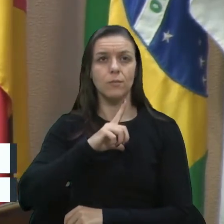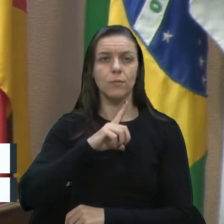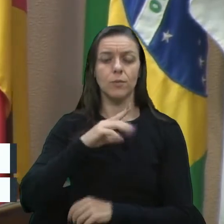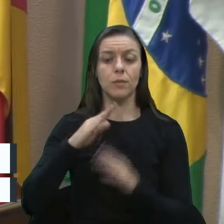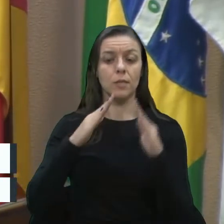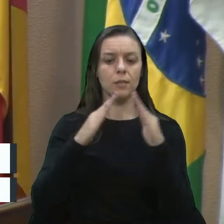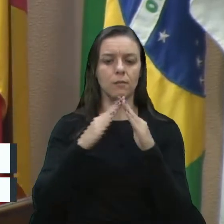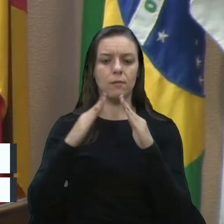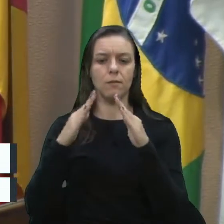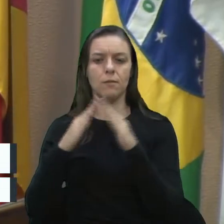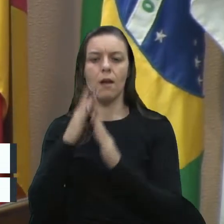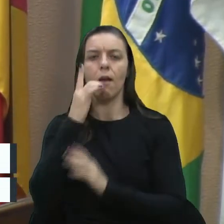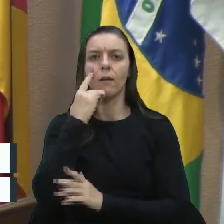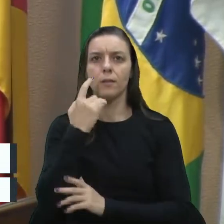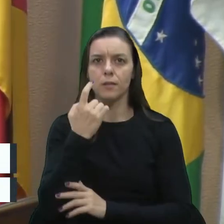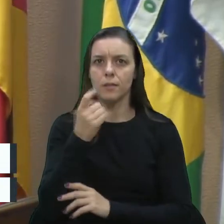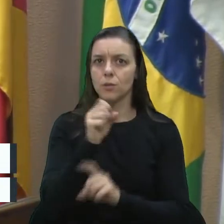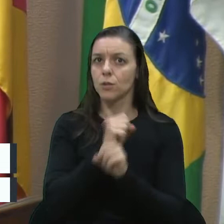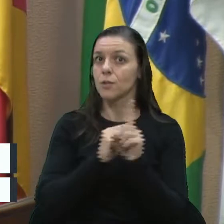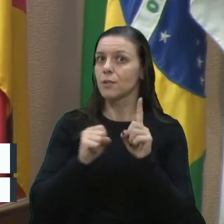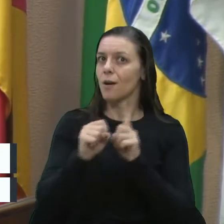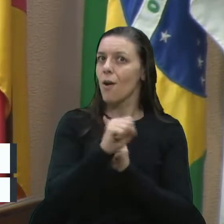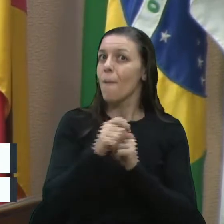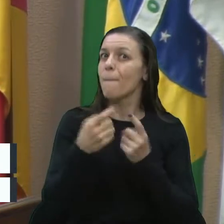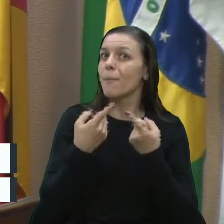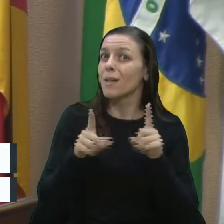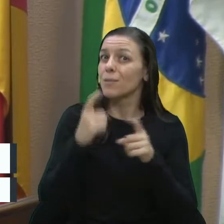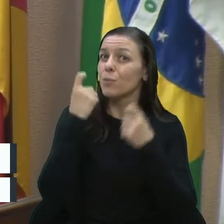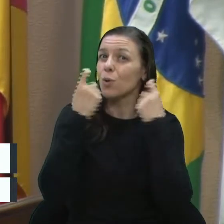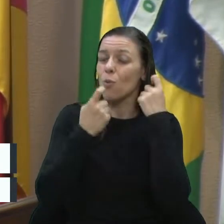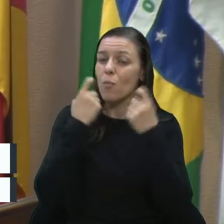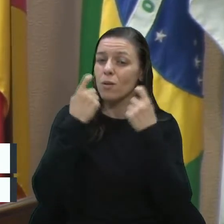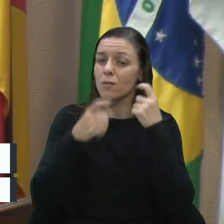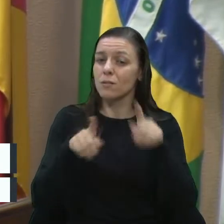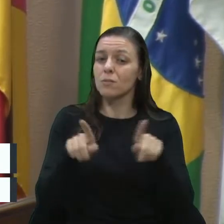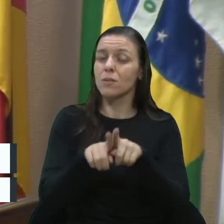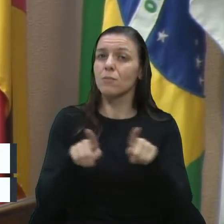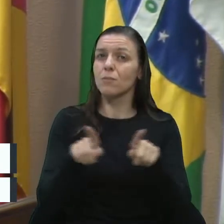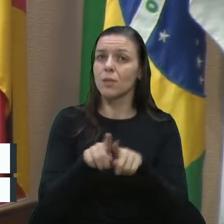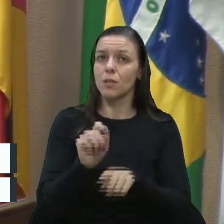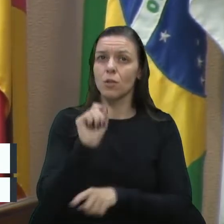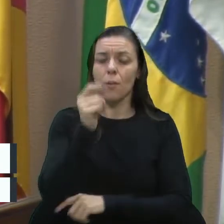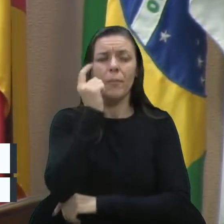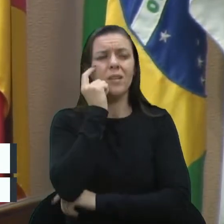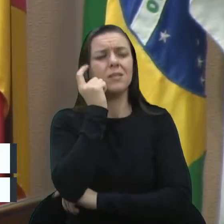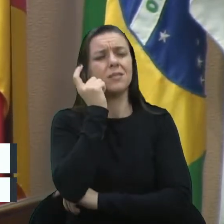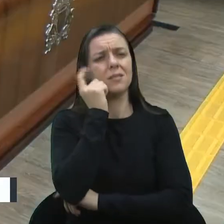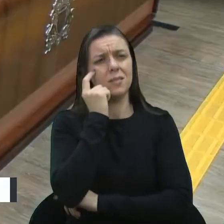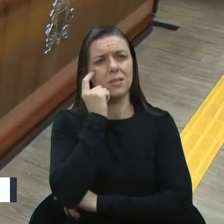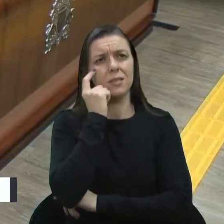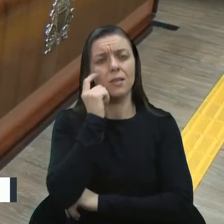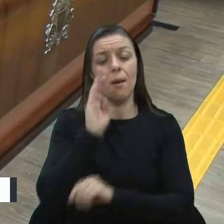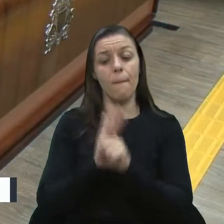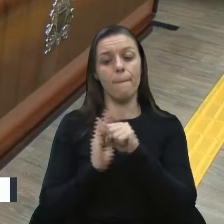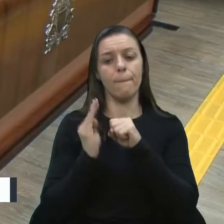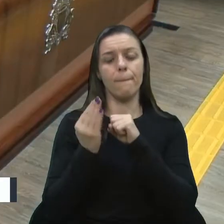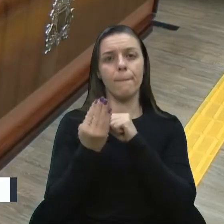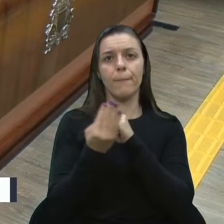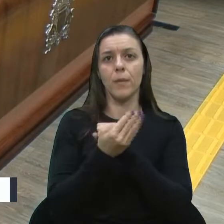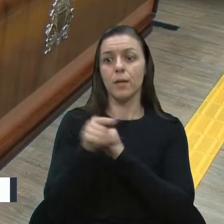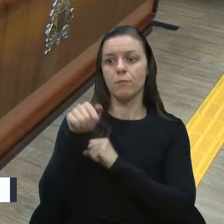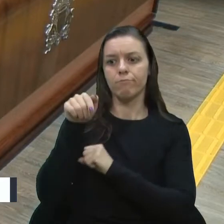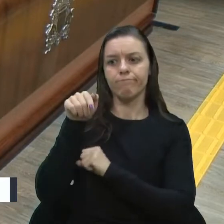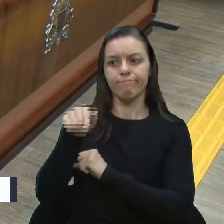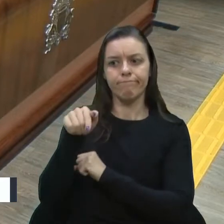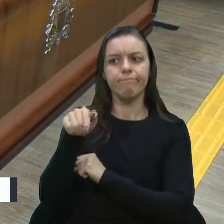habitação de interesse social, mas nós temos que ter a preocupação também de pensar em bairros como esse, em situações